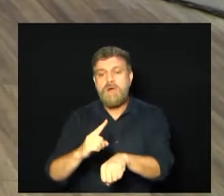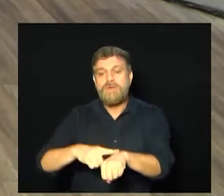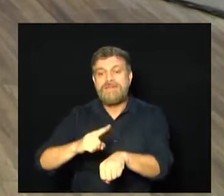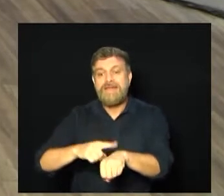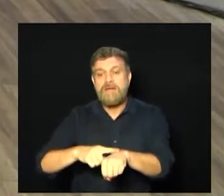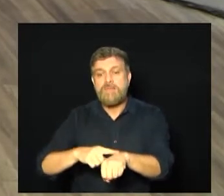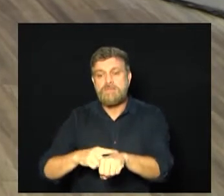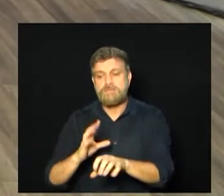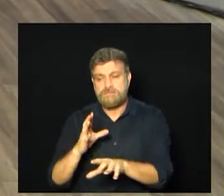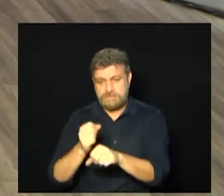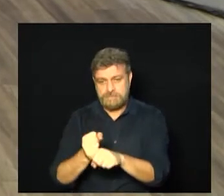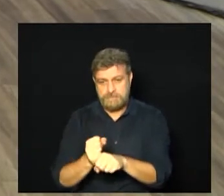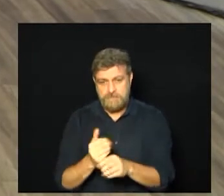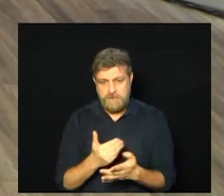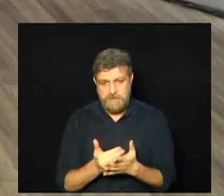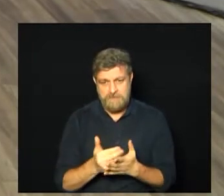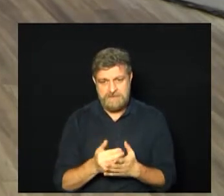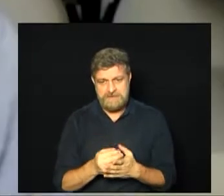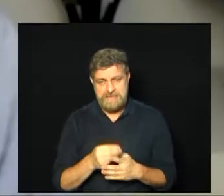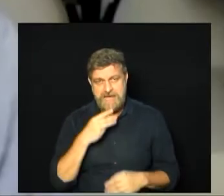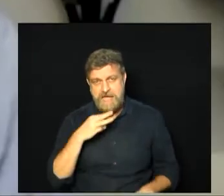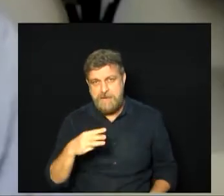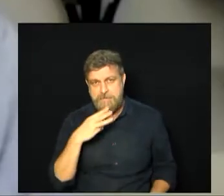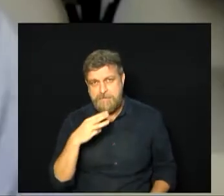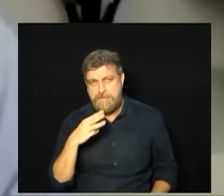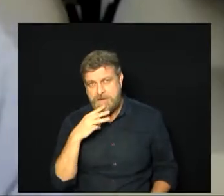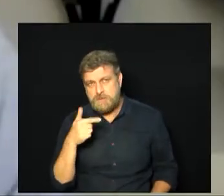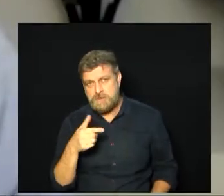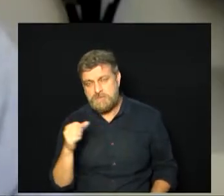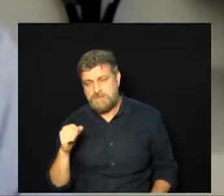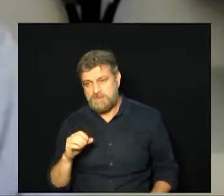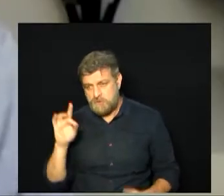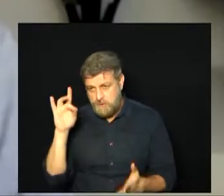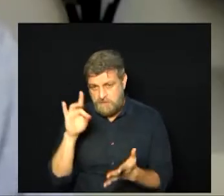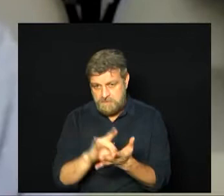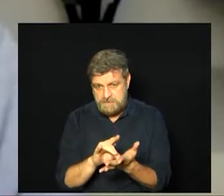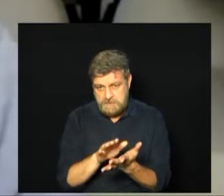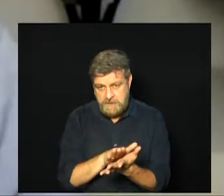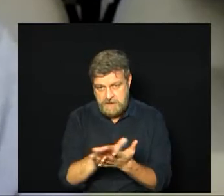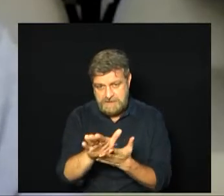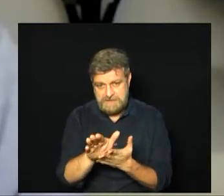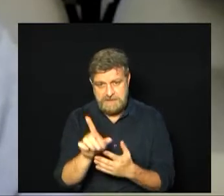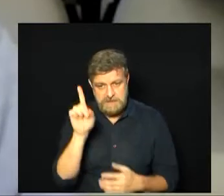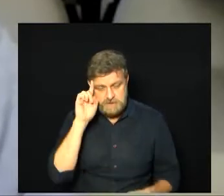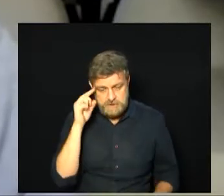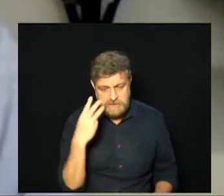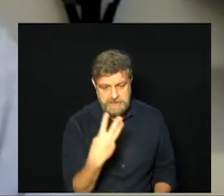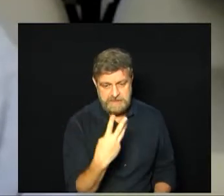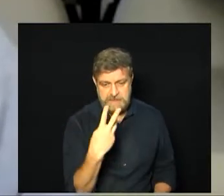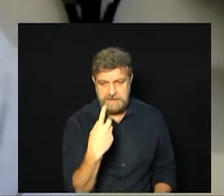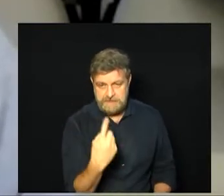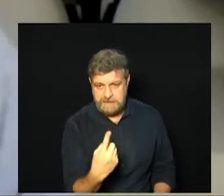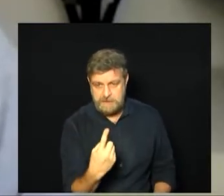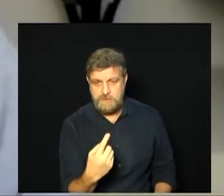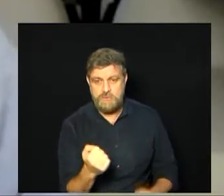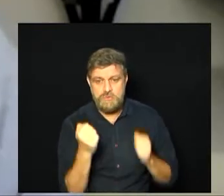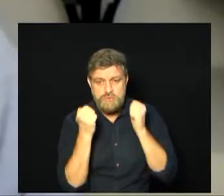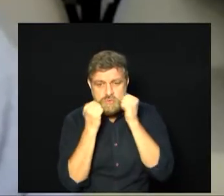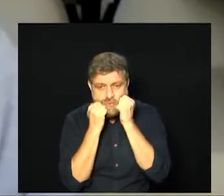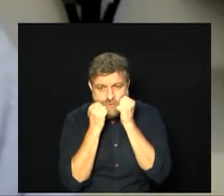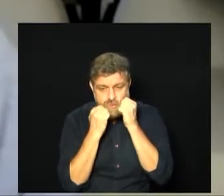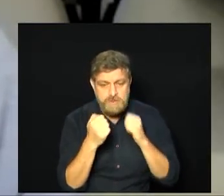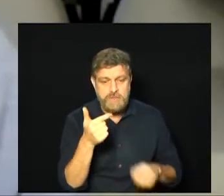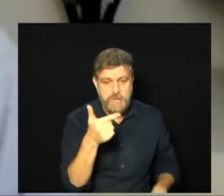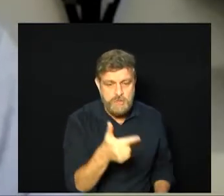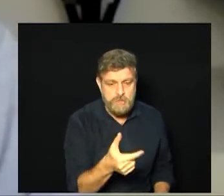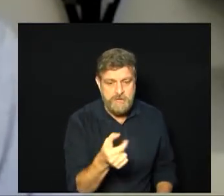Eu iniciei em março de 2020 e lancei oficialmente, através de uma live, no dia 31 de julho de